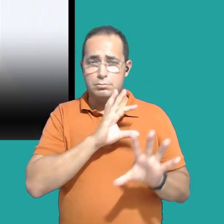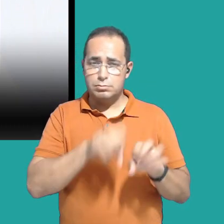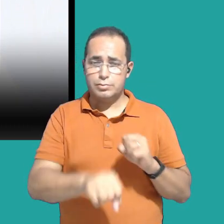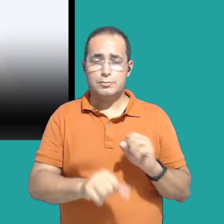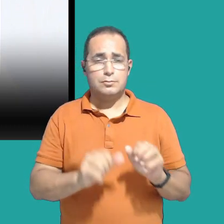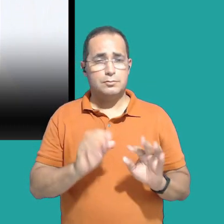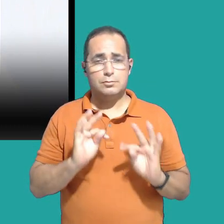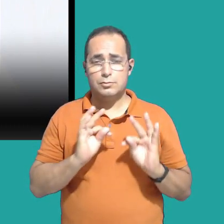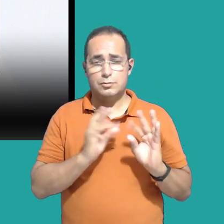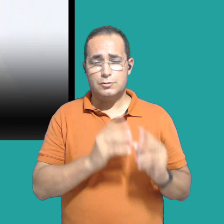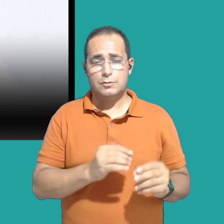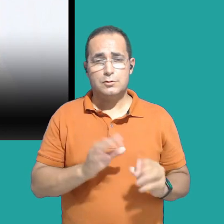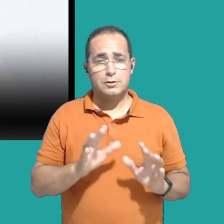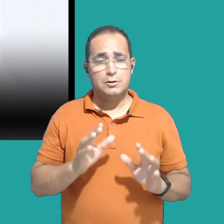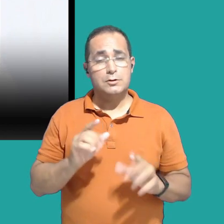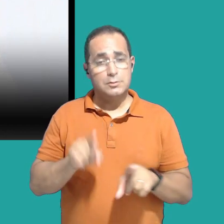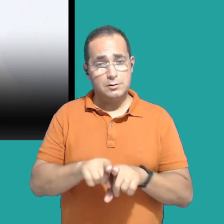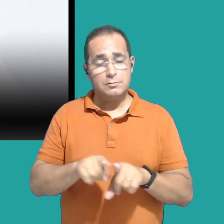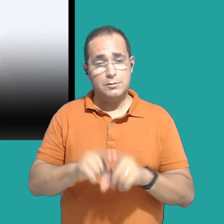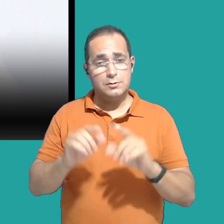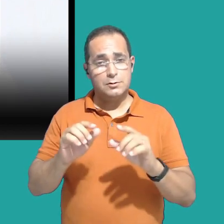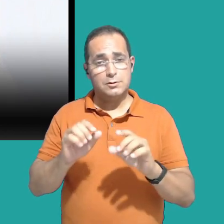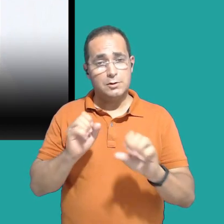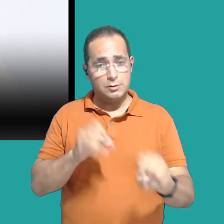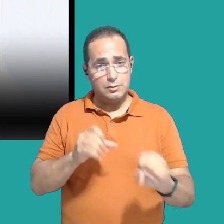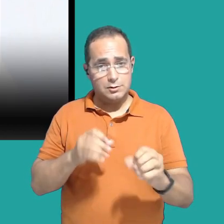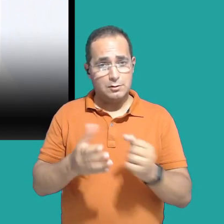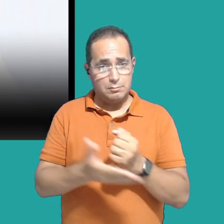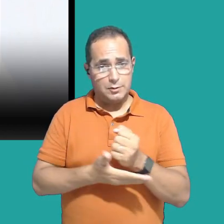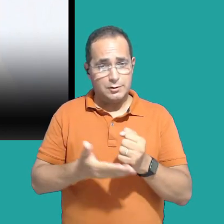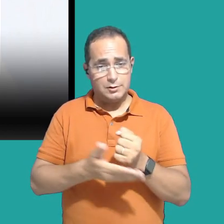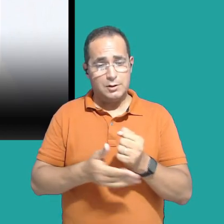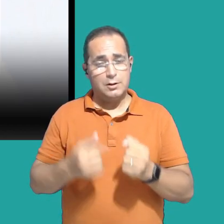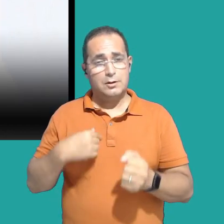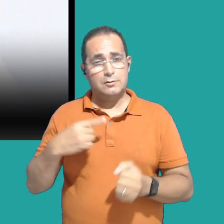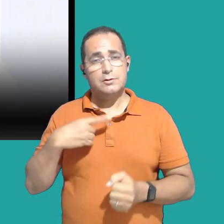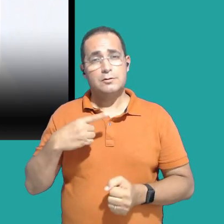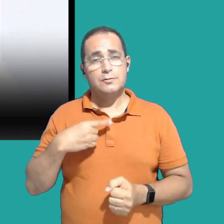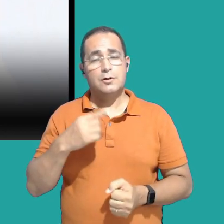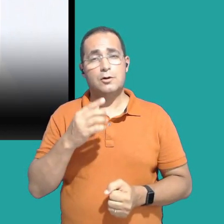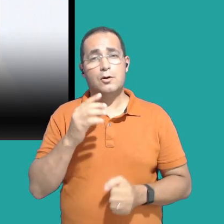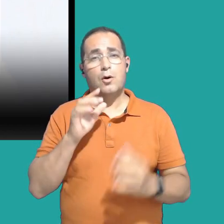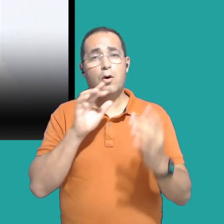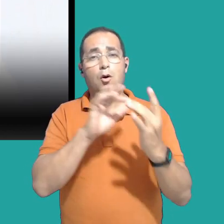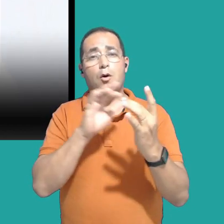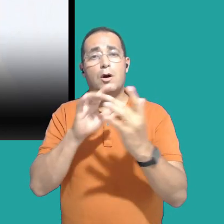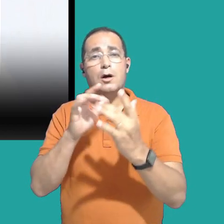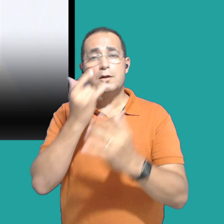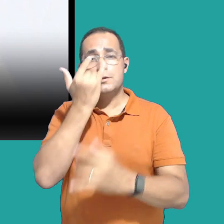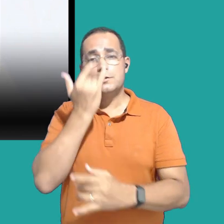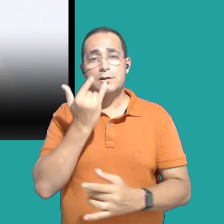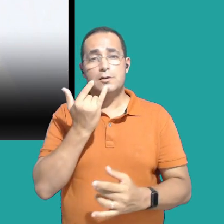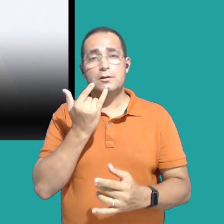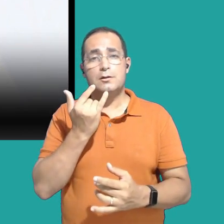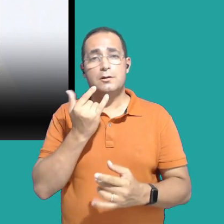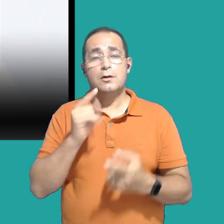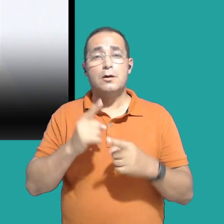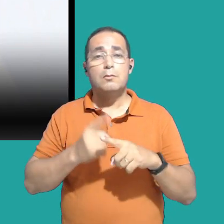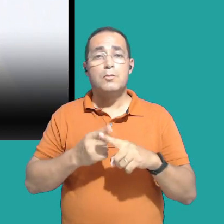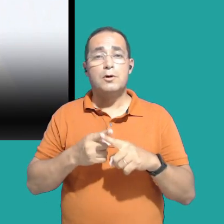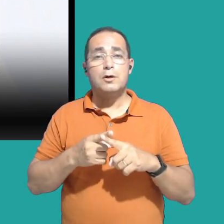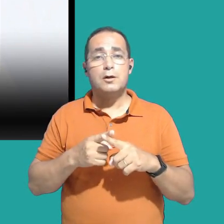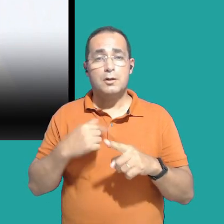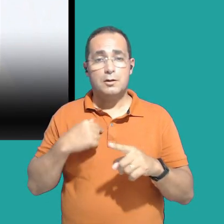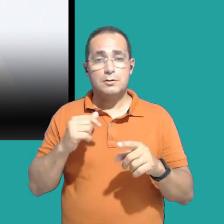né, do pré-escolar até o ensino médio. E durante boa parte da educação básica, eu tive contato com